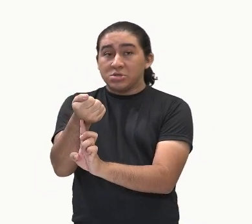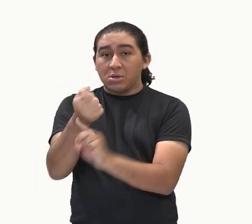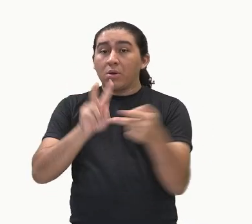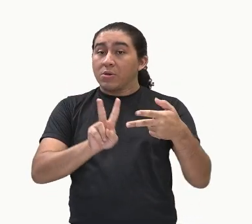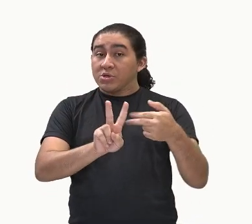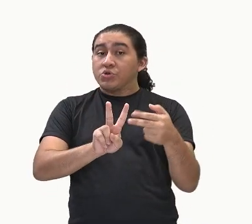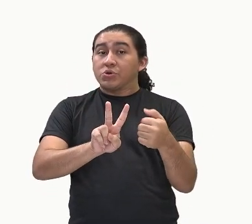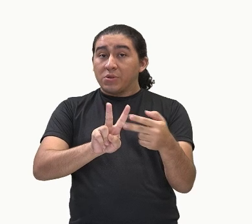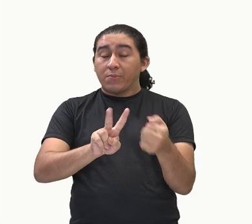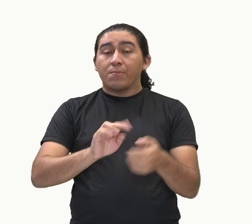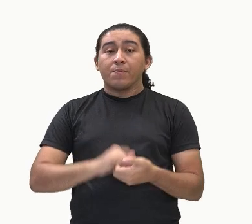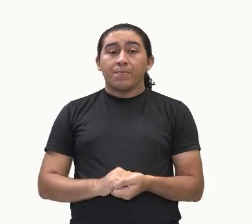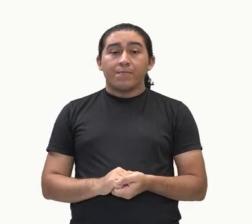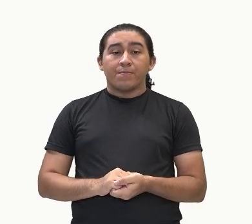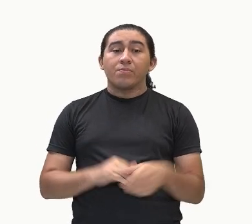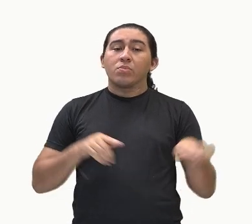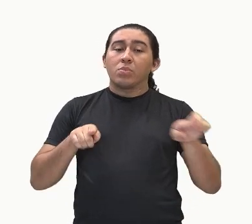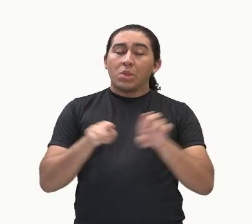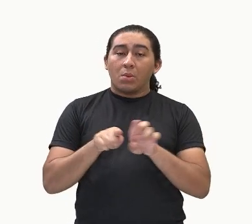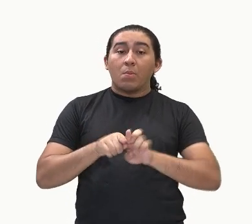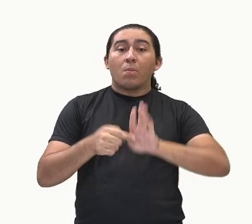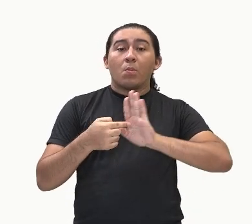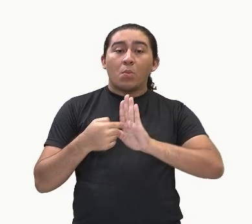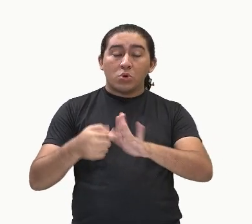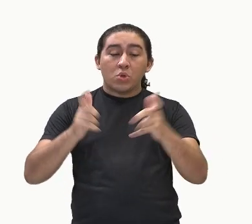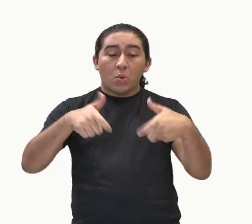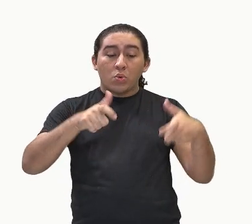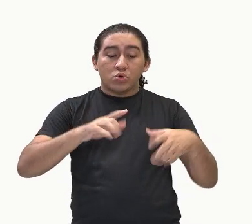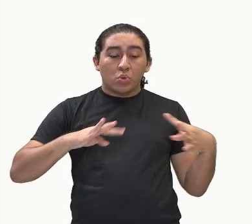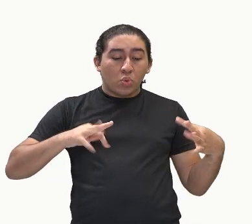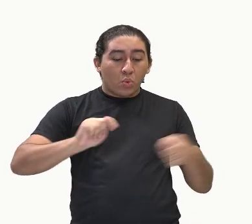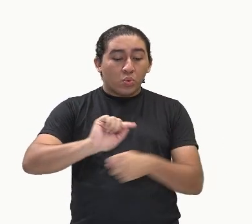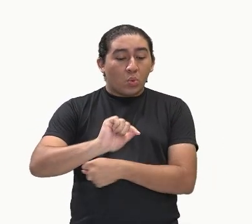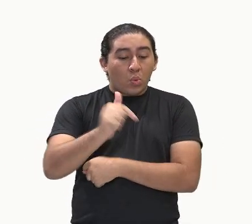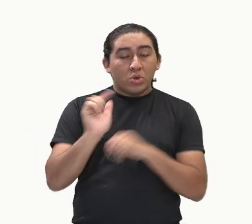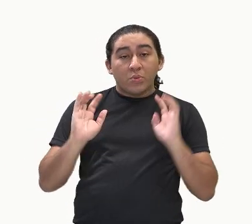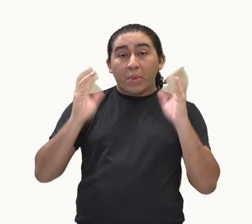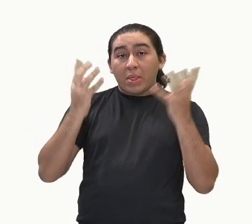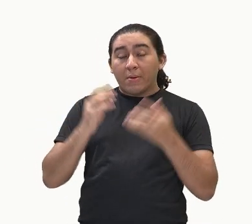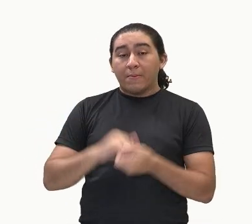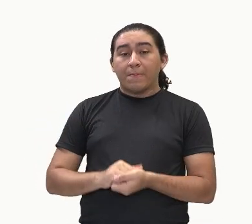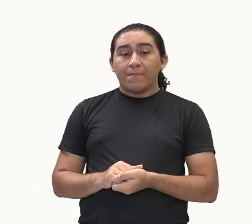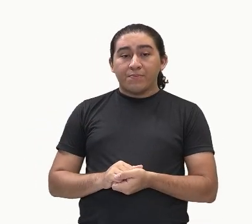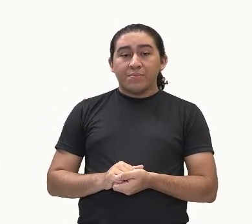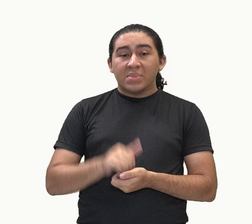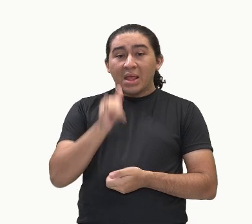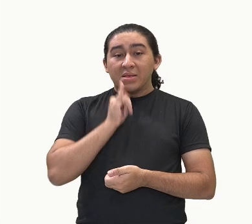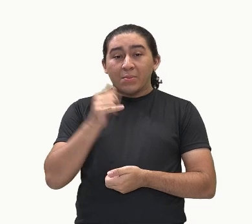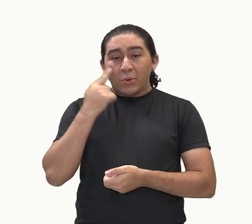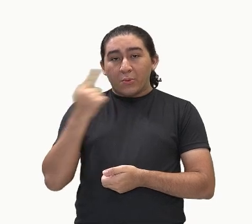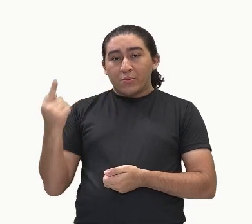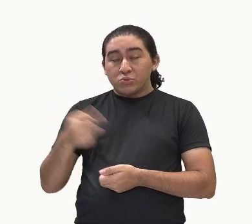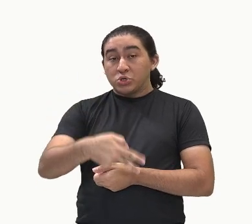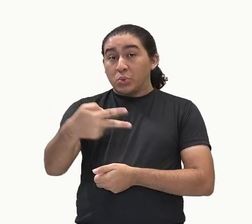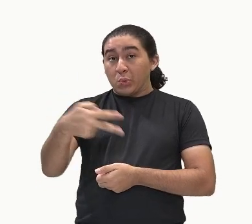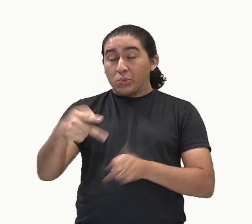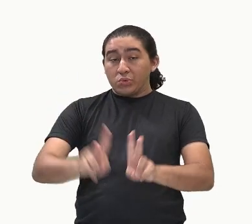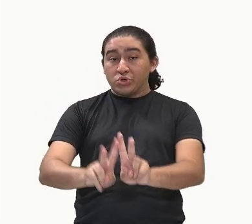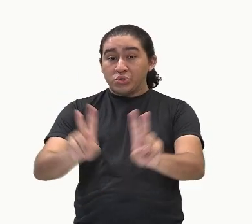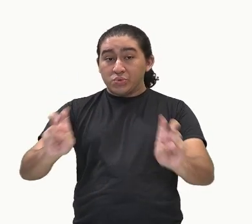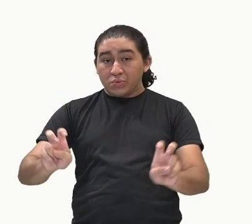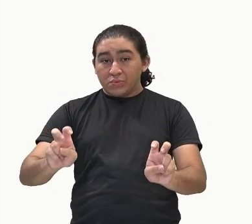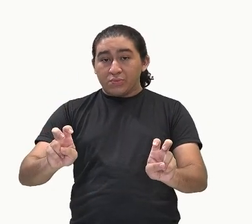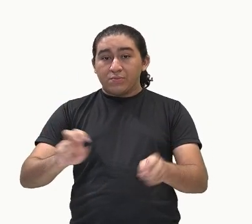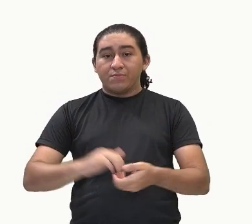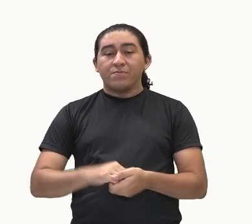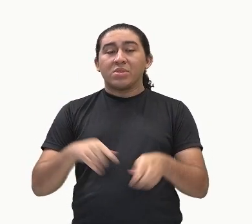E isso ele foi levando também para os outros espetáculos, como o Sapo Tarobuquê, e tem aí a